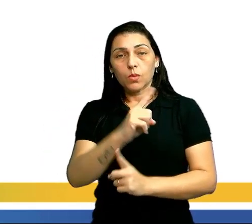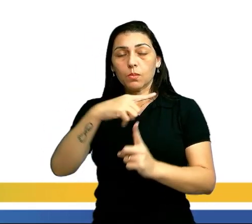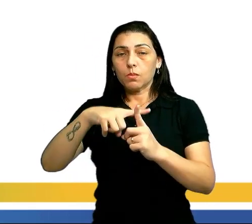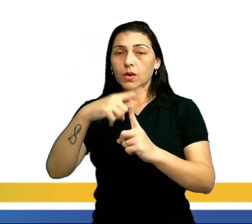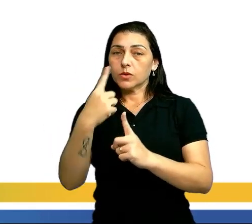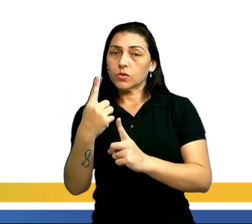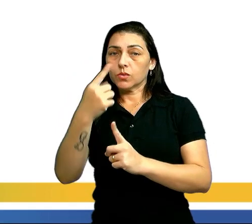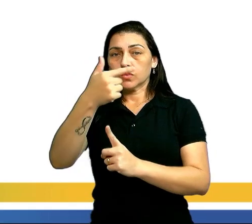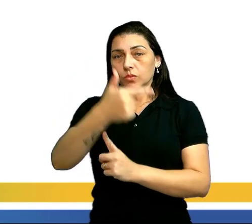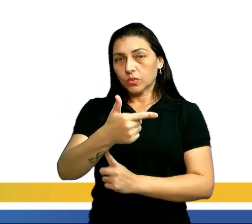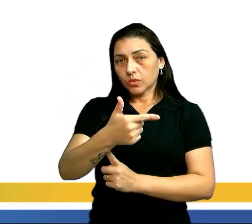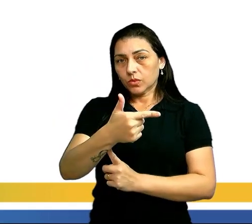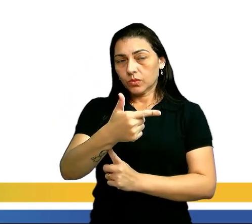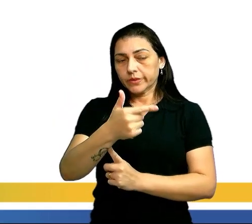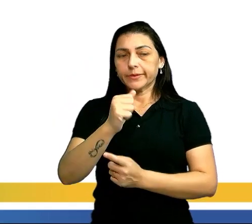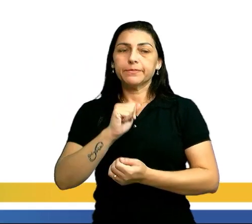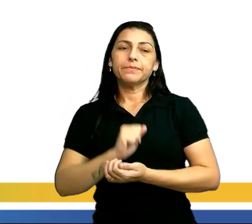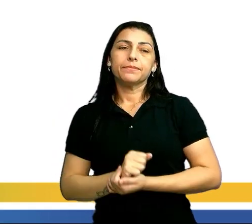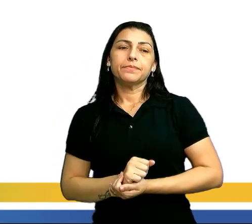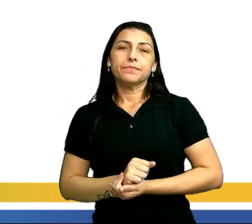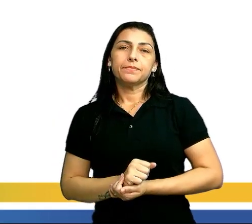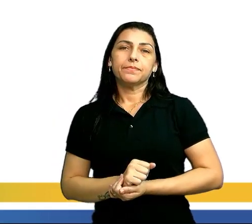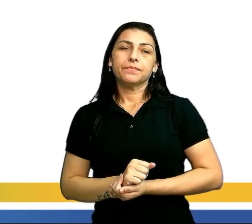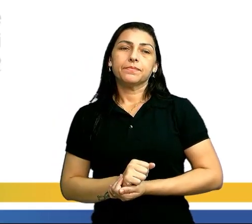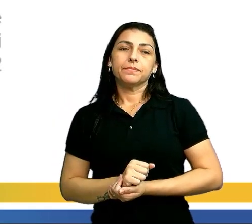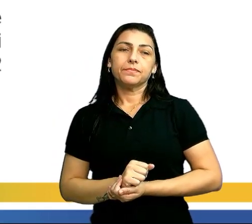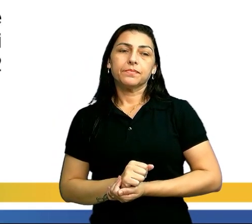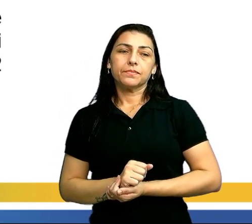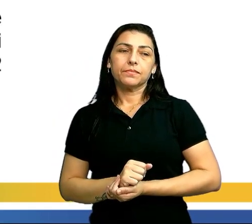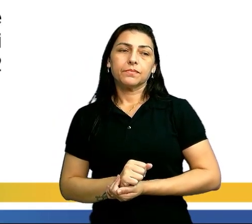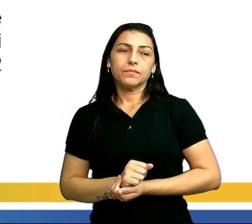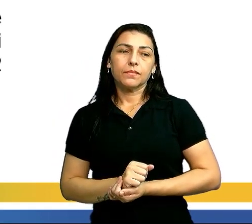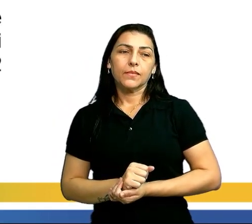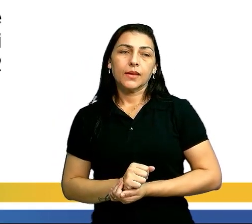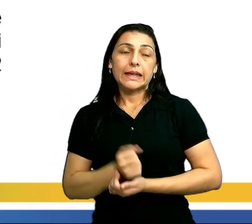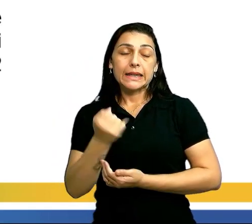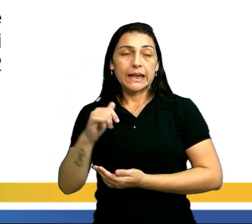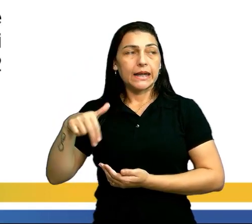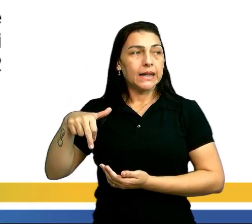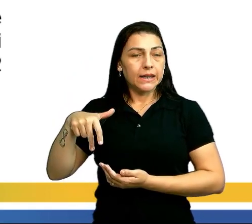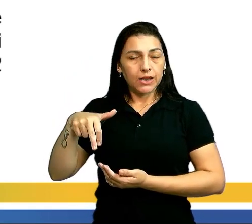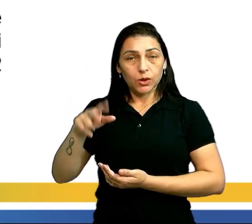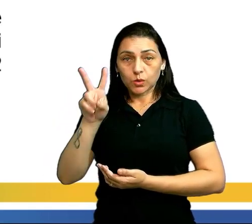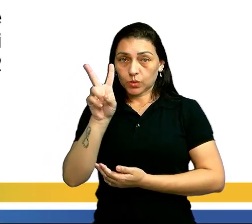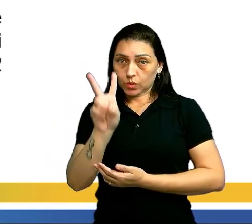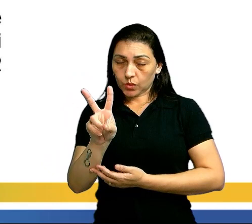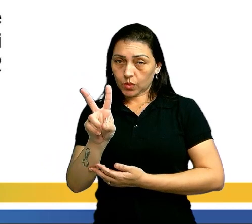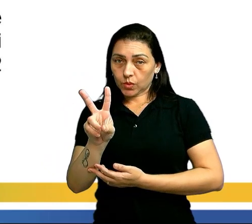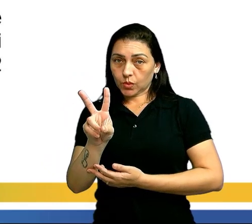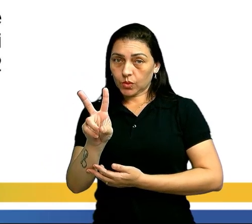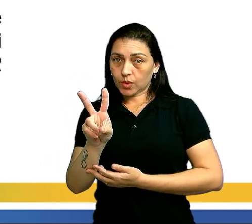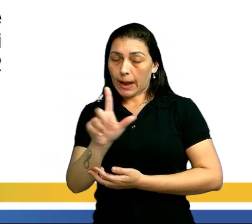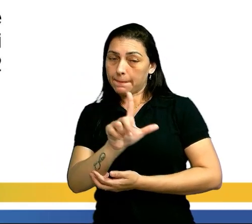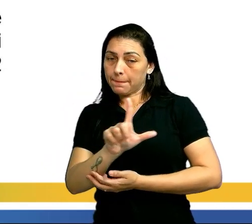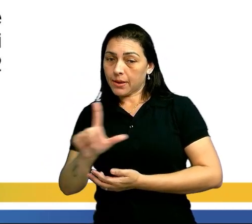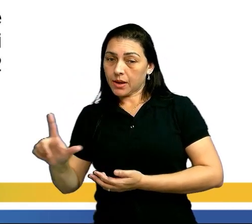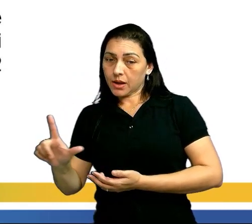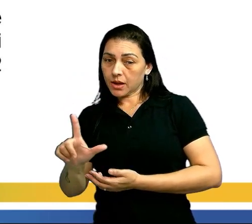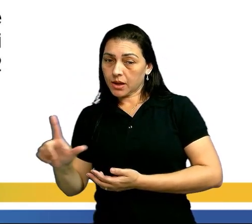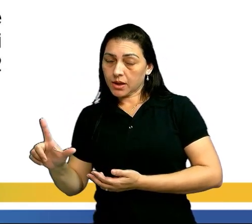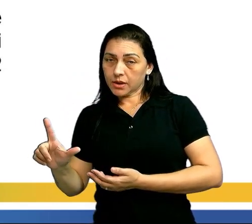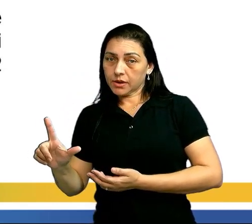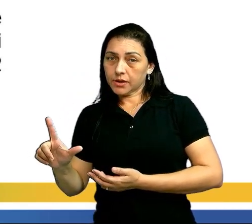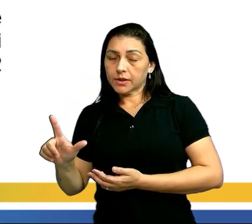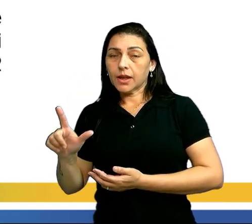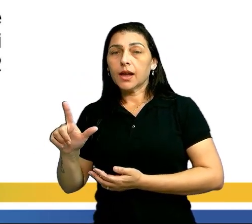aumentando 1 unidade fica somente 2, ok? E se ele anda 2 para leste, 2 para a direita,